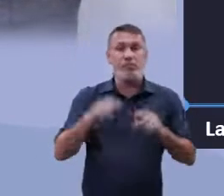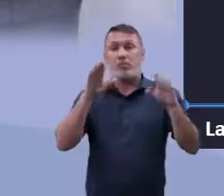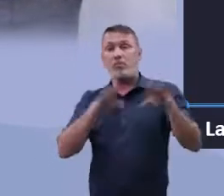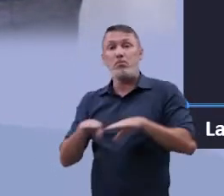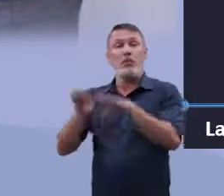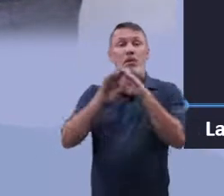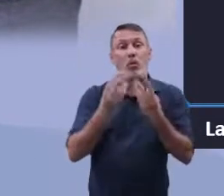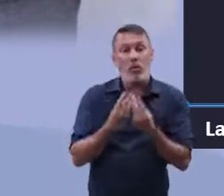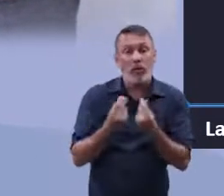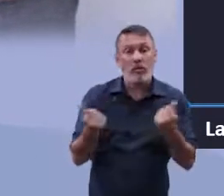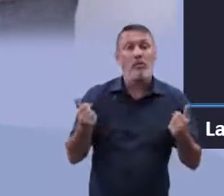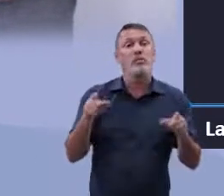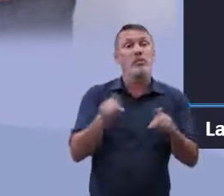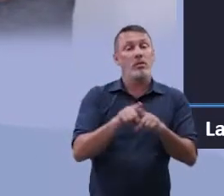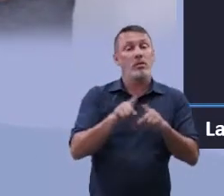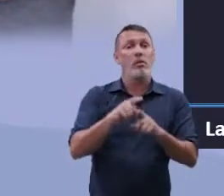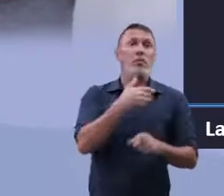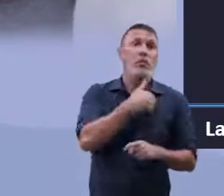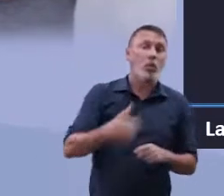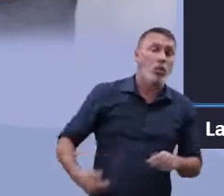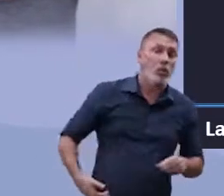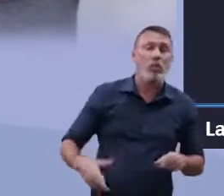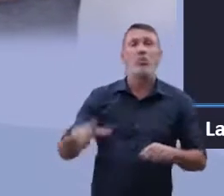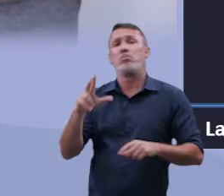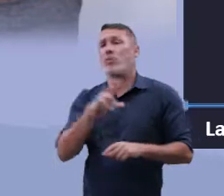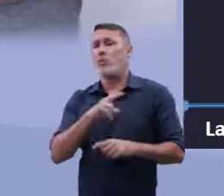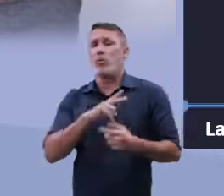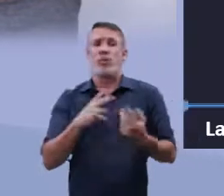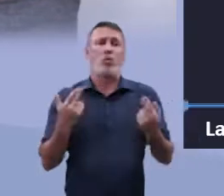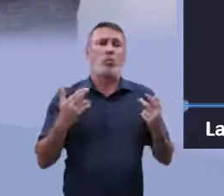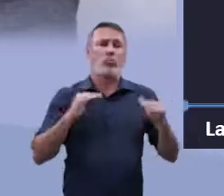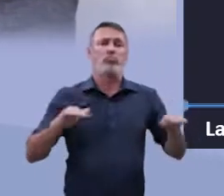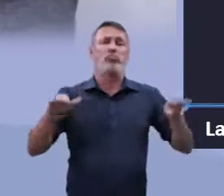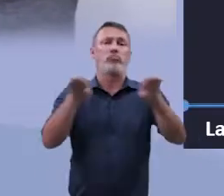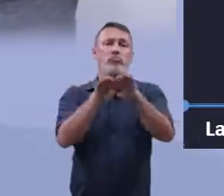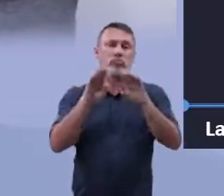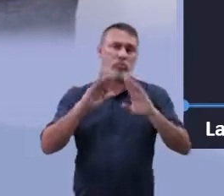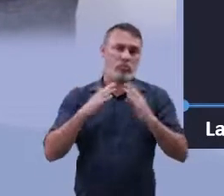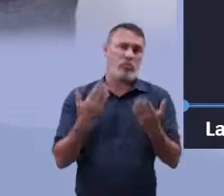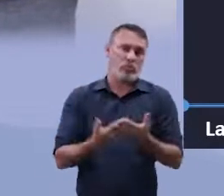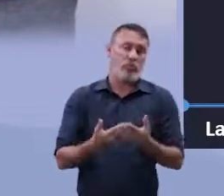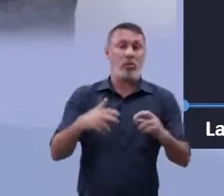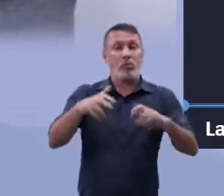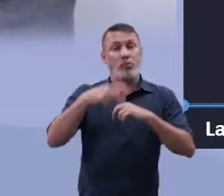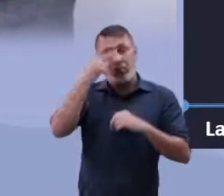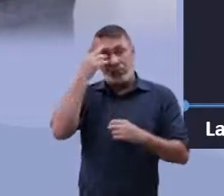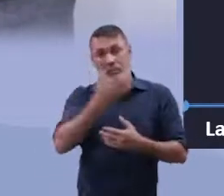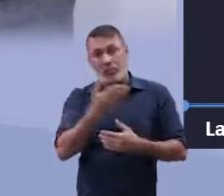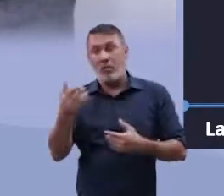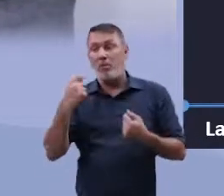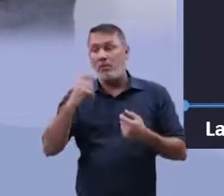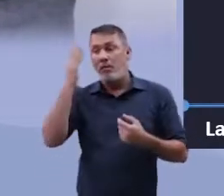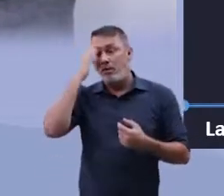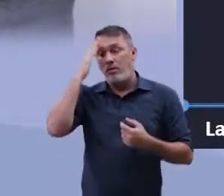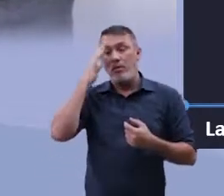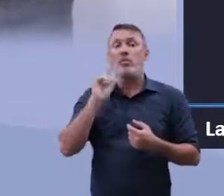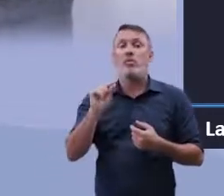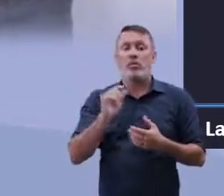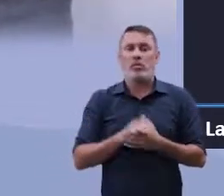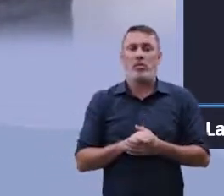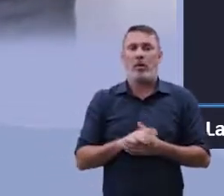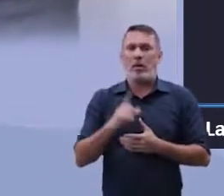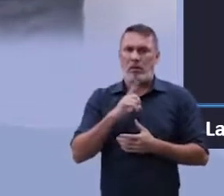desde o público até o privado. Então, meus queridos, nós temos que entender o seguinte: apesar